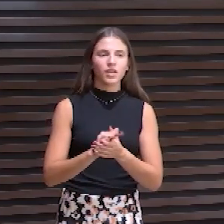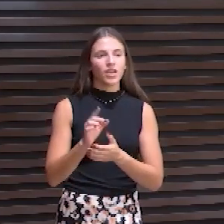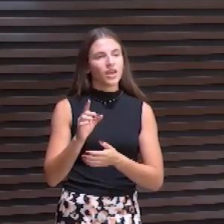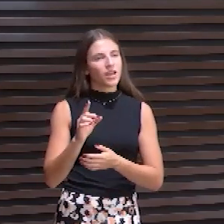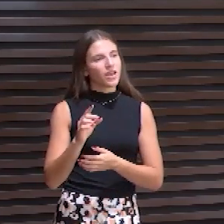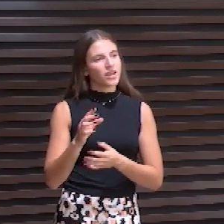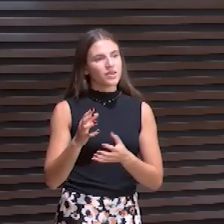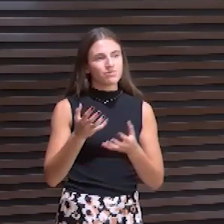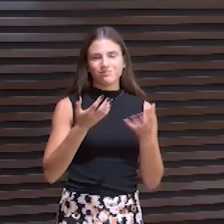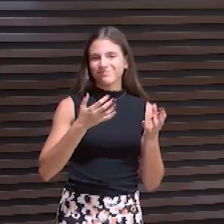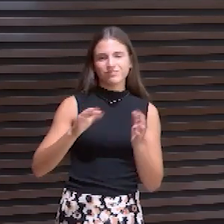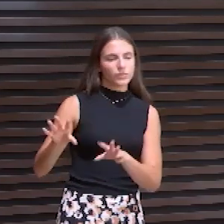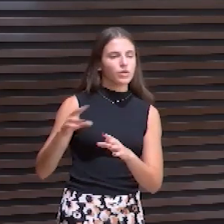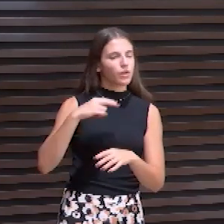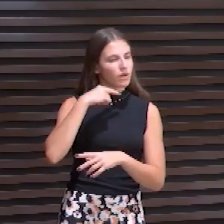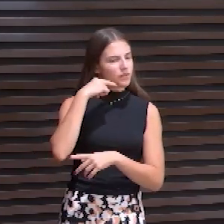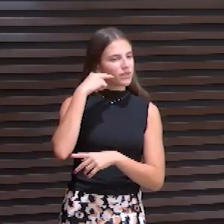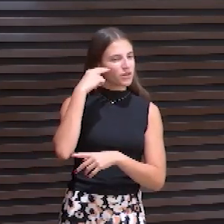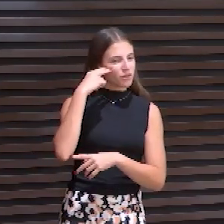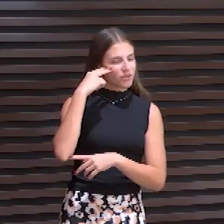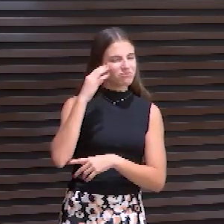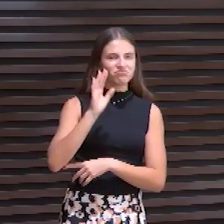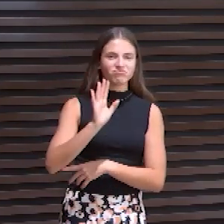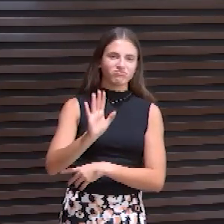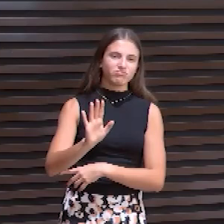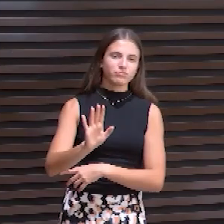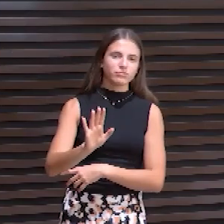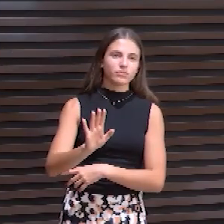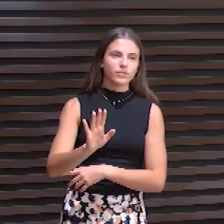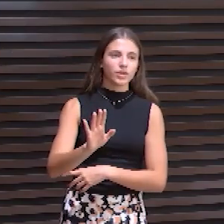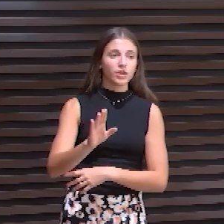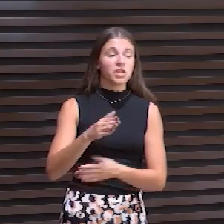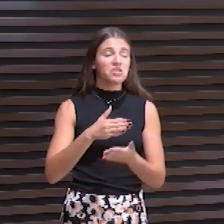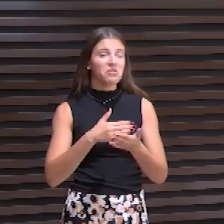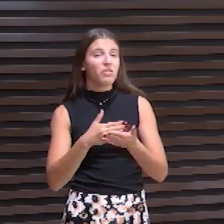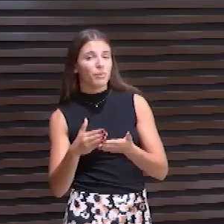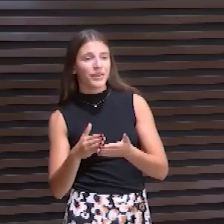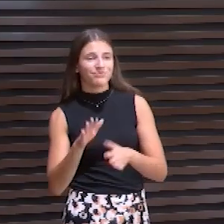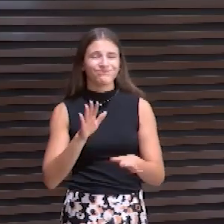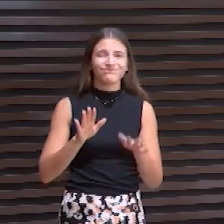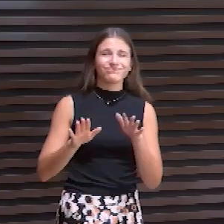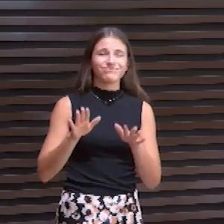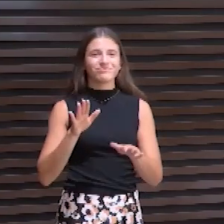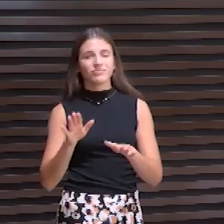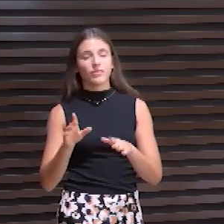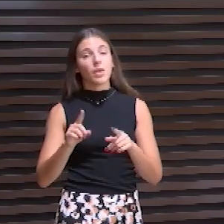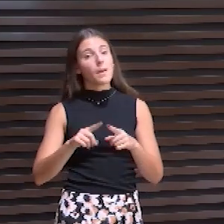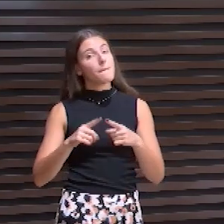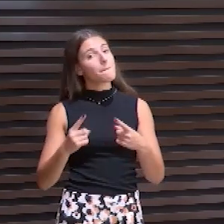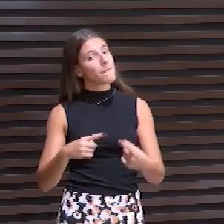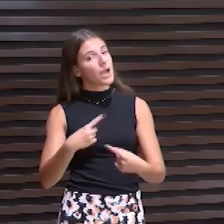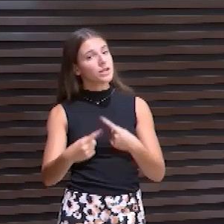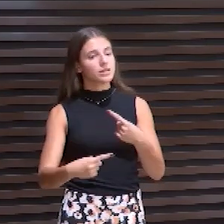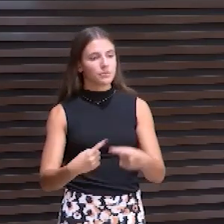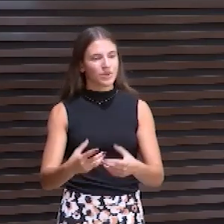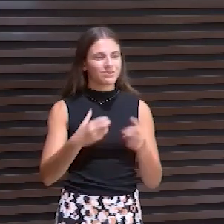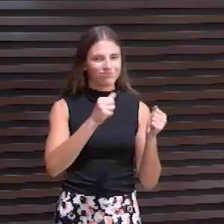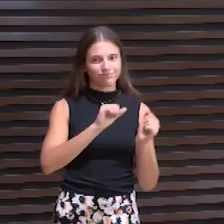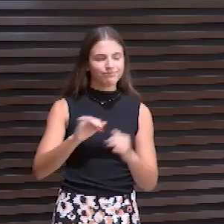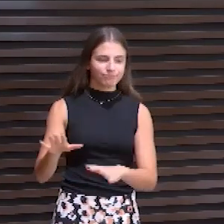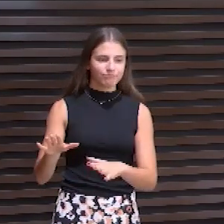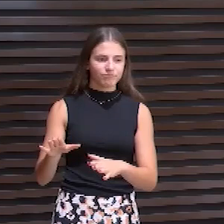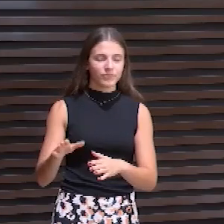ali mais. Né? Ele estava, a princípio ele resistiu, mas o Senhor amoleceu o coração dele, ele abriu mão da sua vergonha, foi